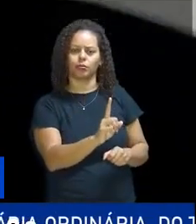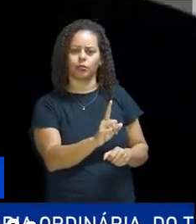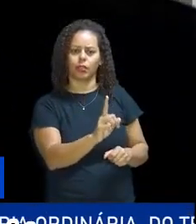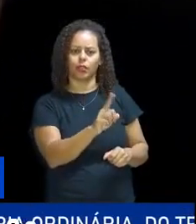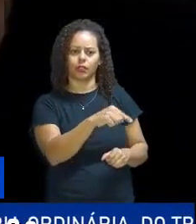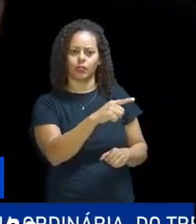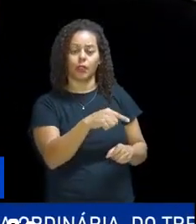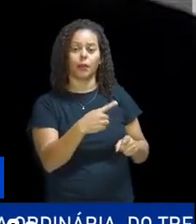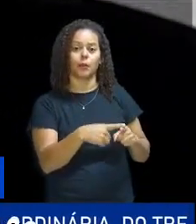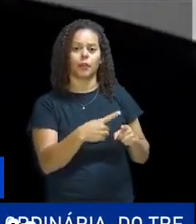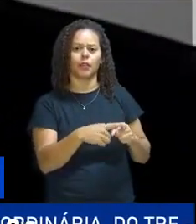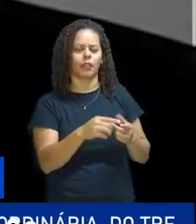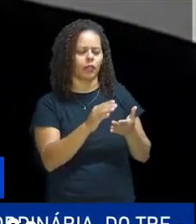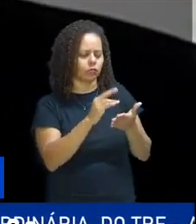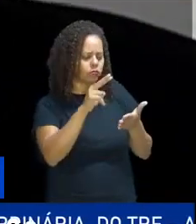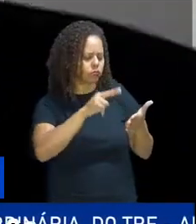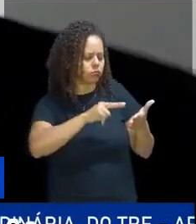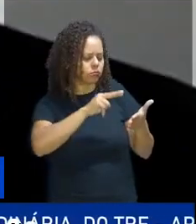são